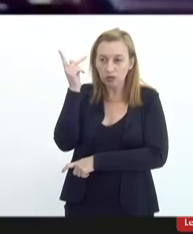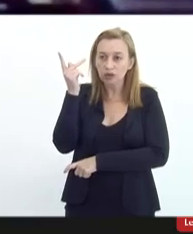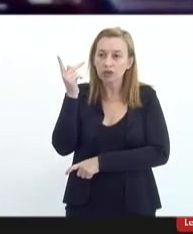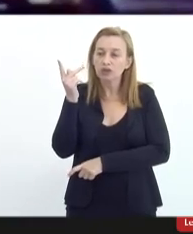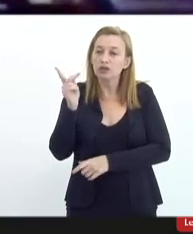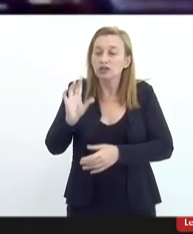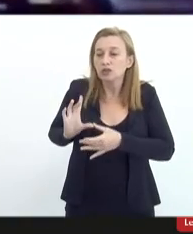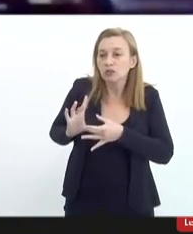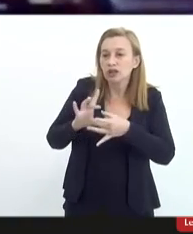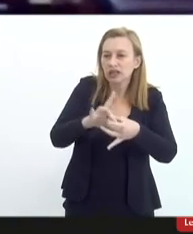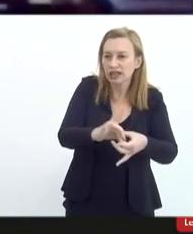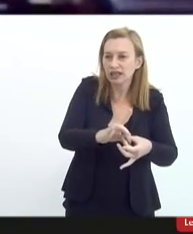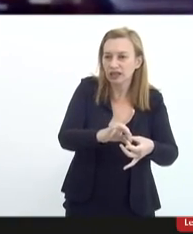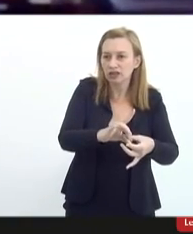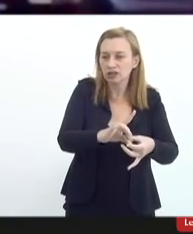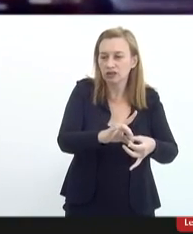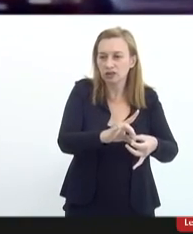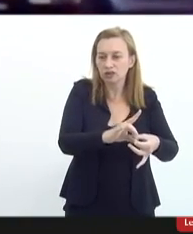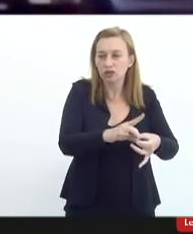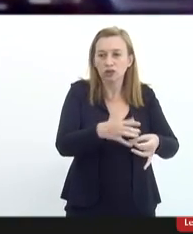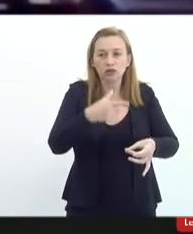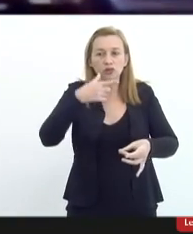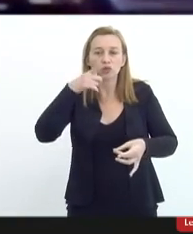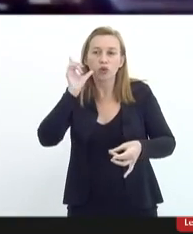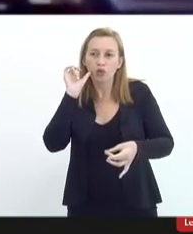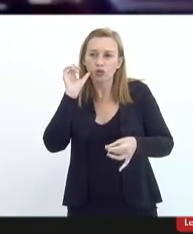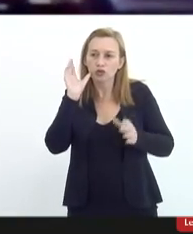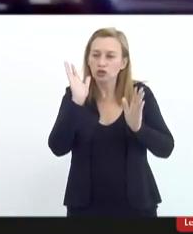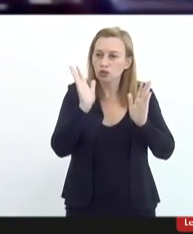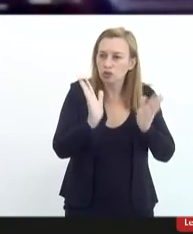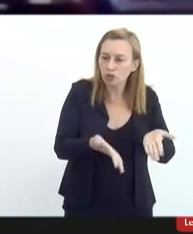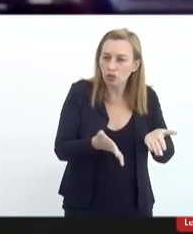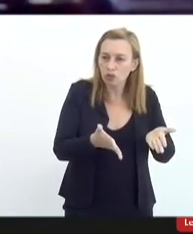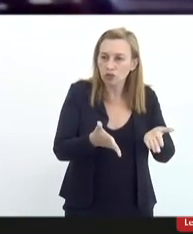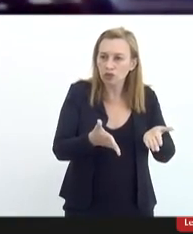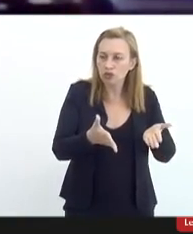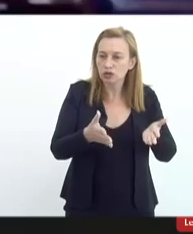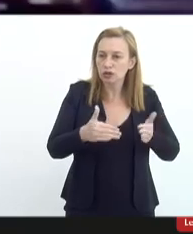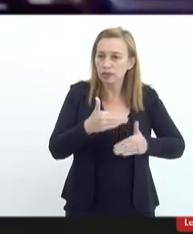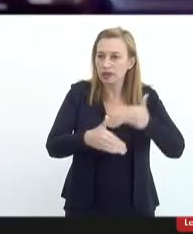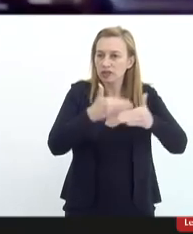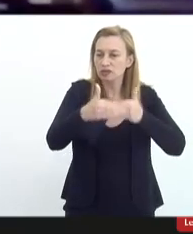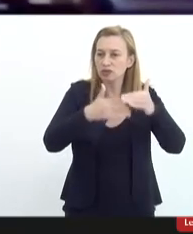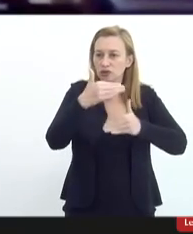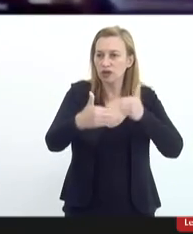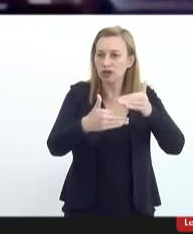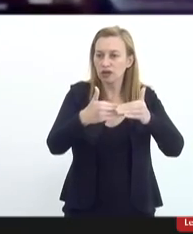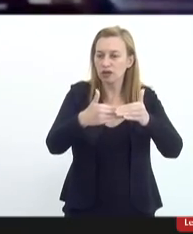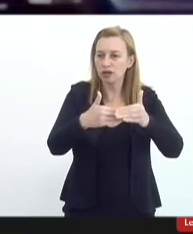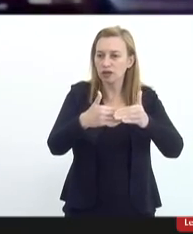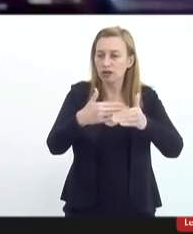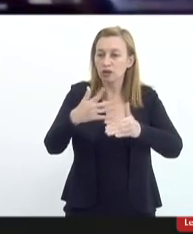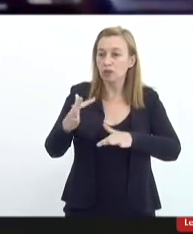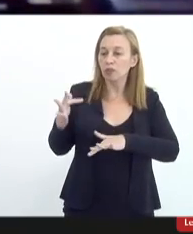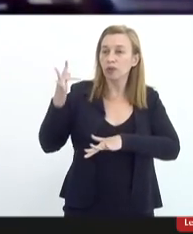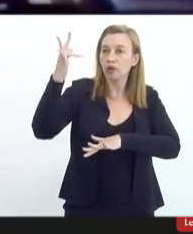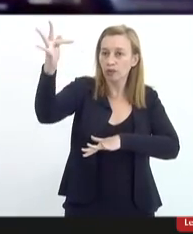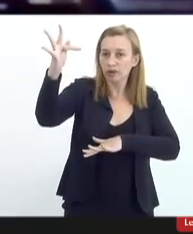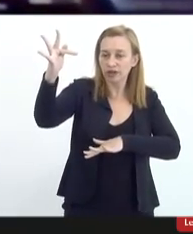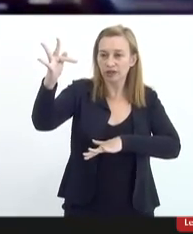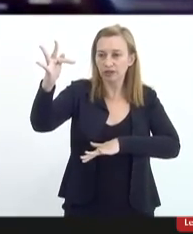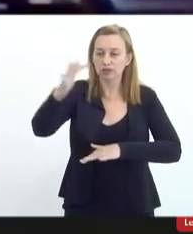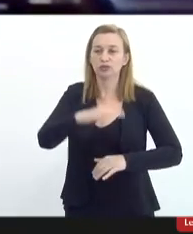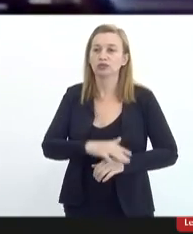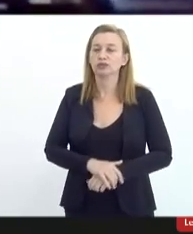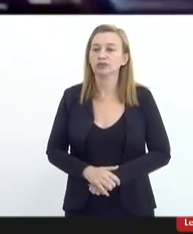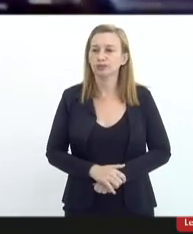uma ligação do ontem com o hoje para propiciar o crescimento de um amanhã. E